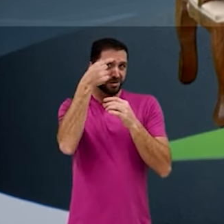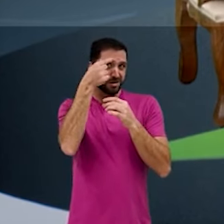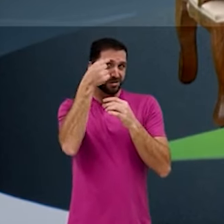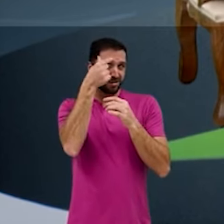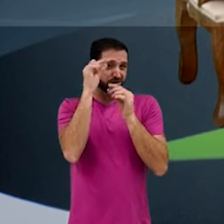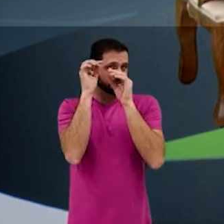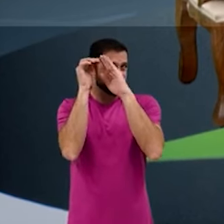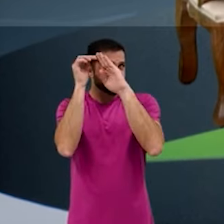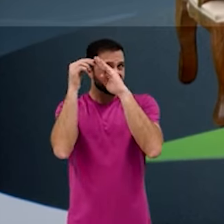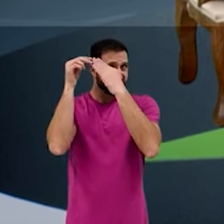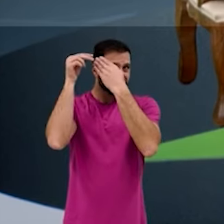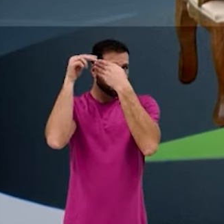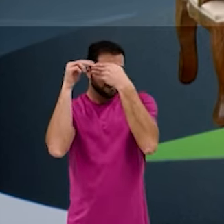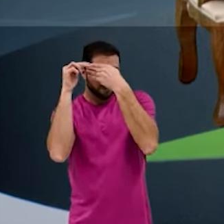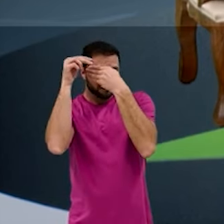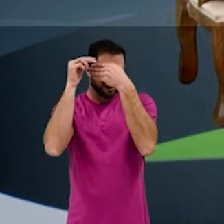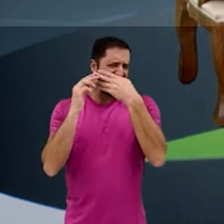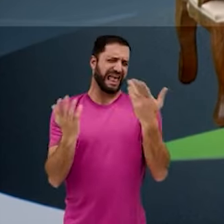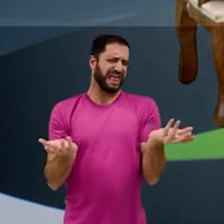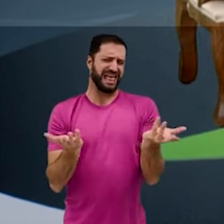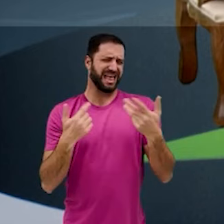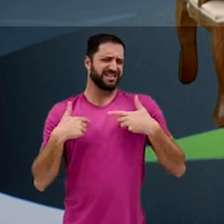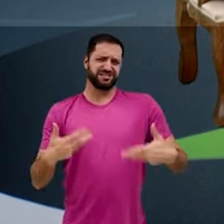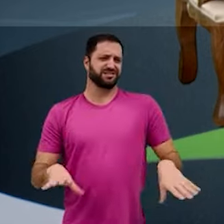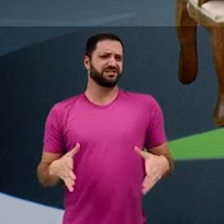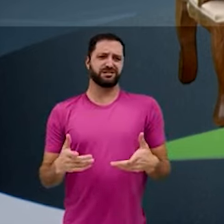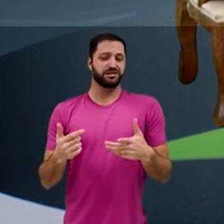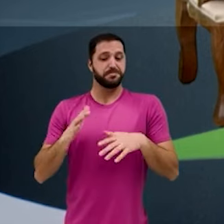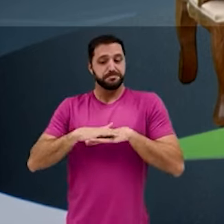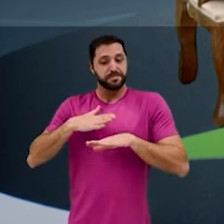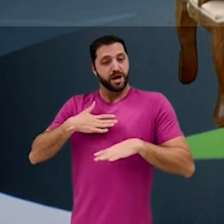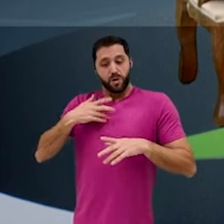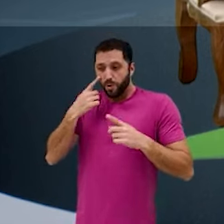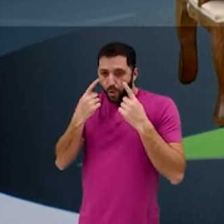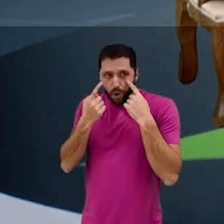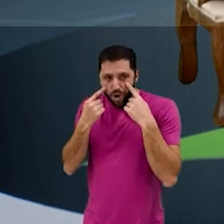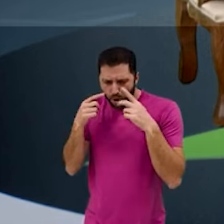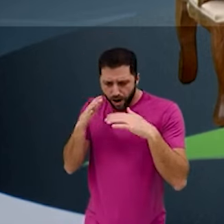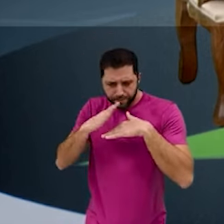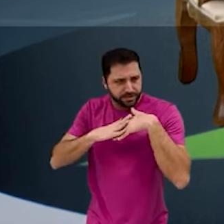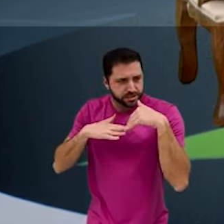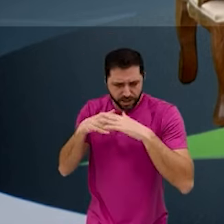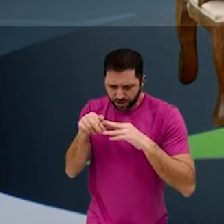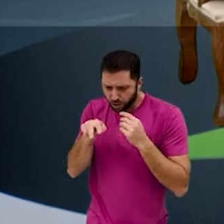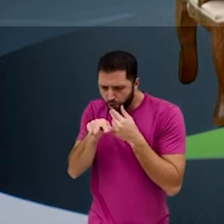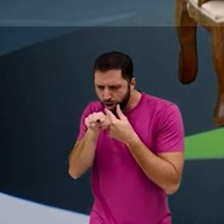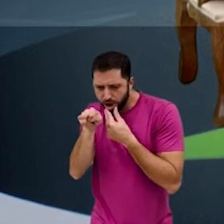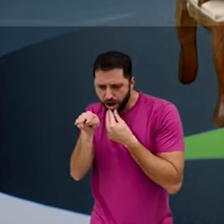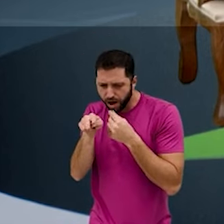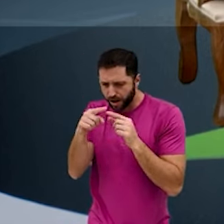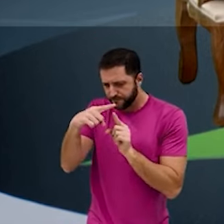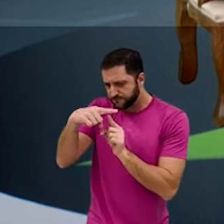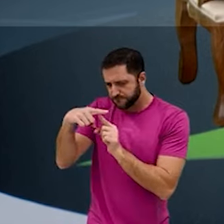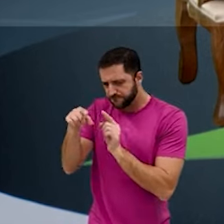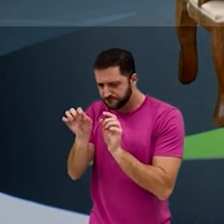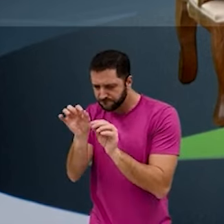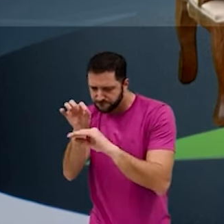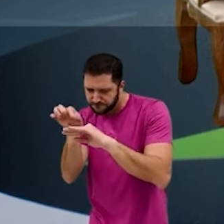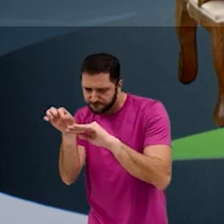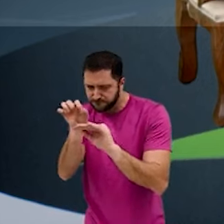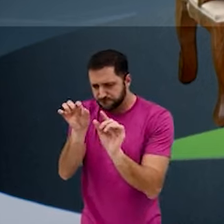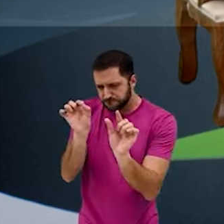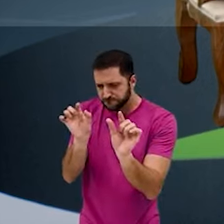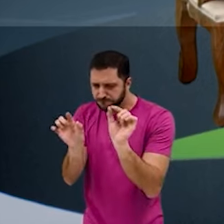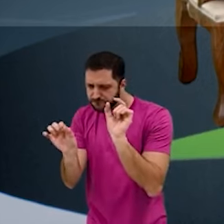você não desenvolve a capacidade de não só ver a beleza, mas enxergar a beleza. E aí eu trouxe um movimento,